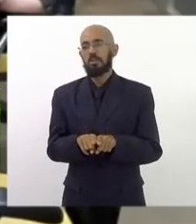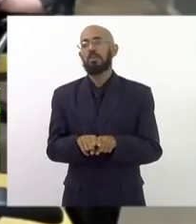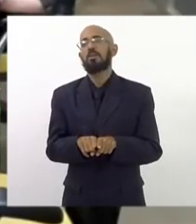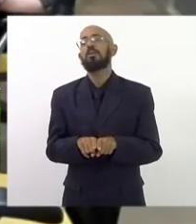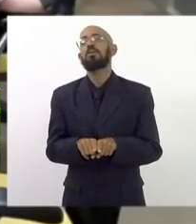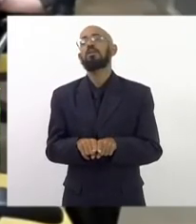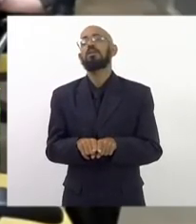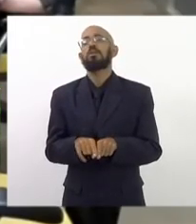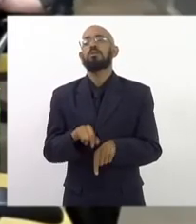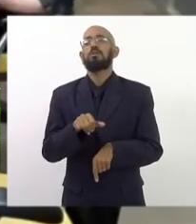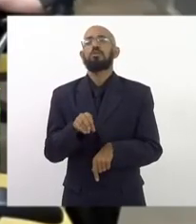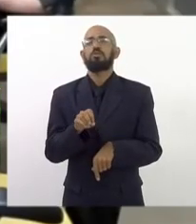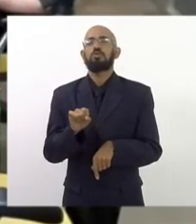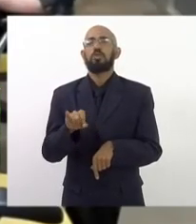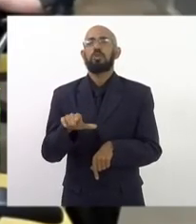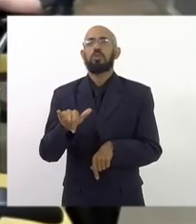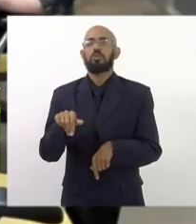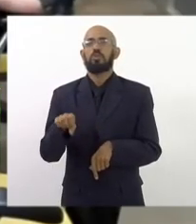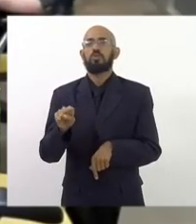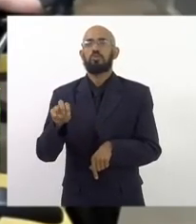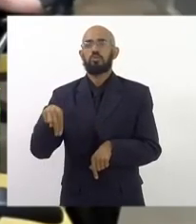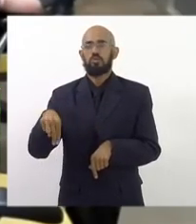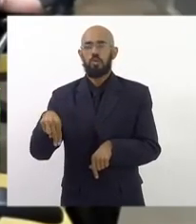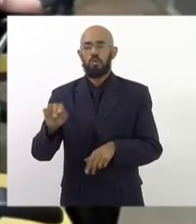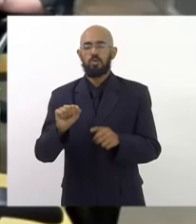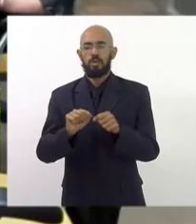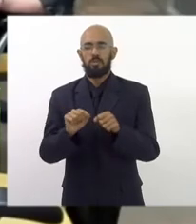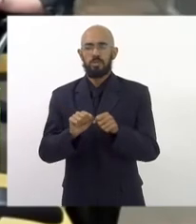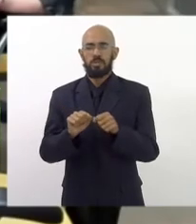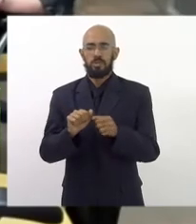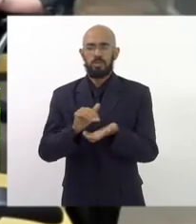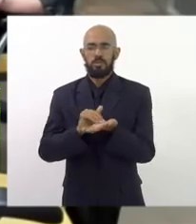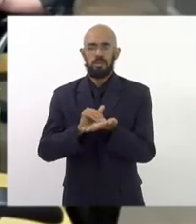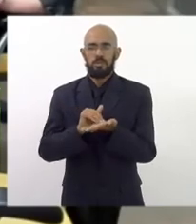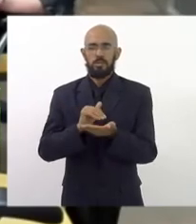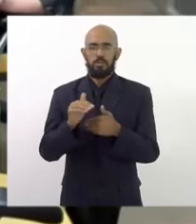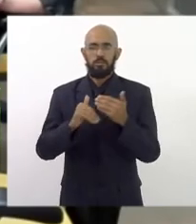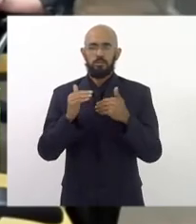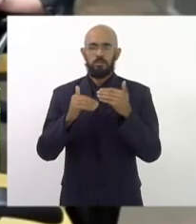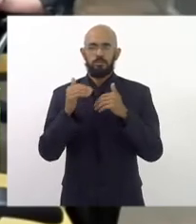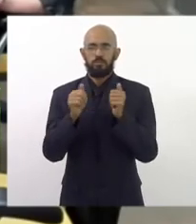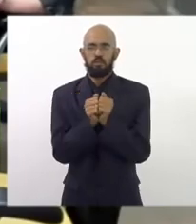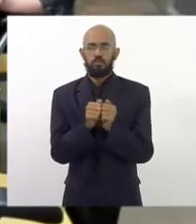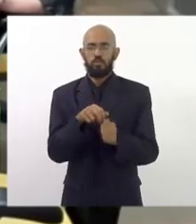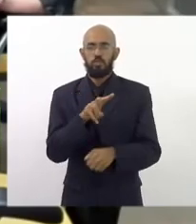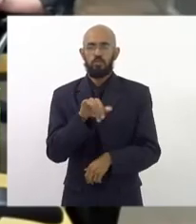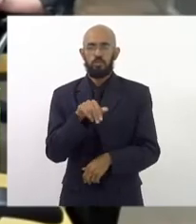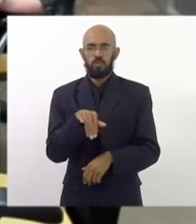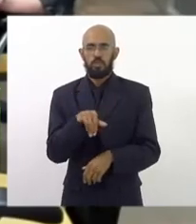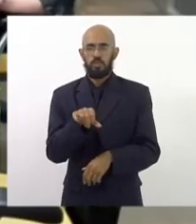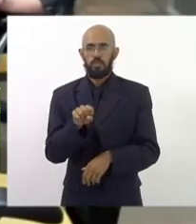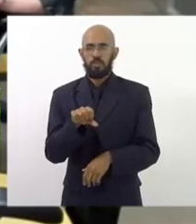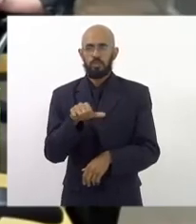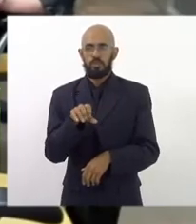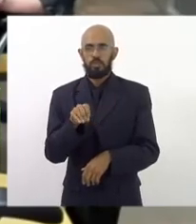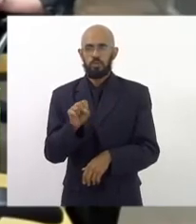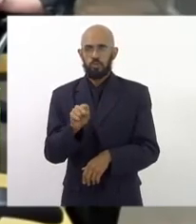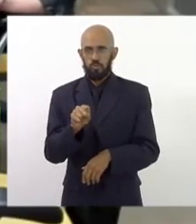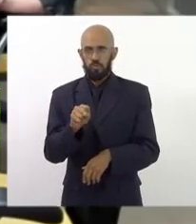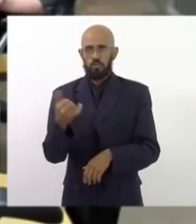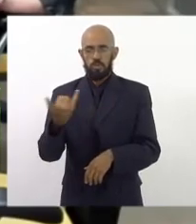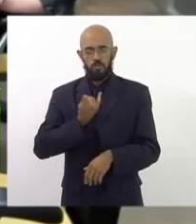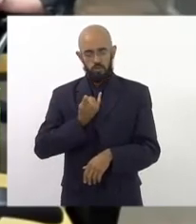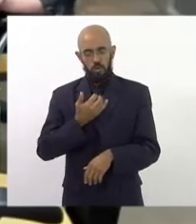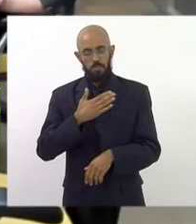o Joilson tem desenvolvido lá na Secretaria de Desenvolvimento, o Vinícius, antes de sair,